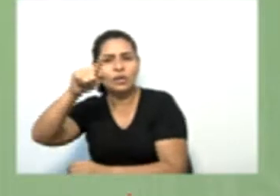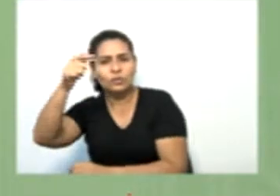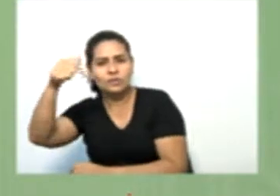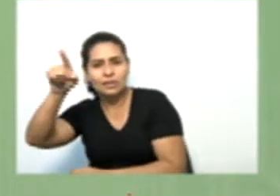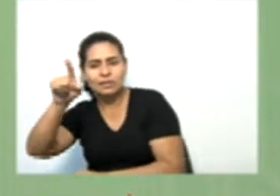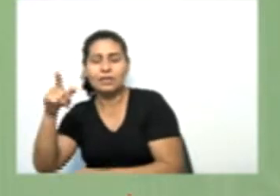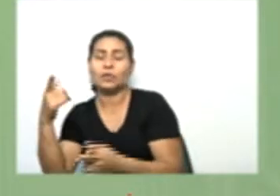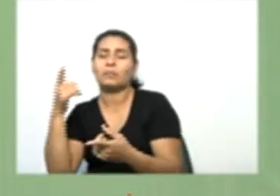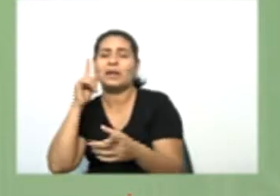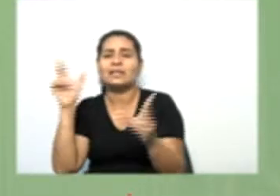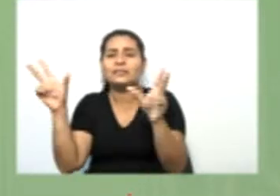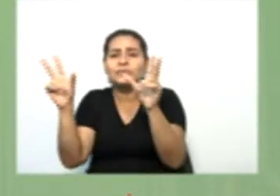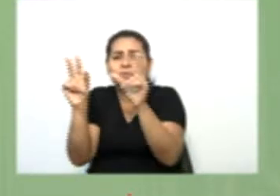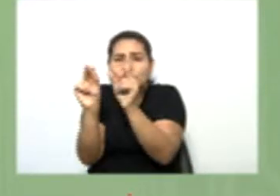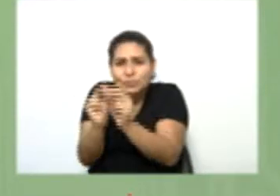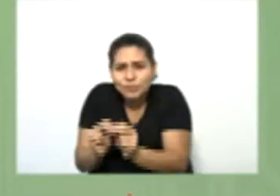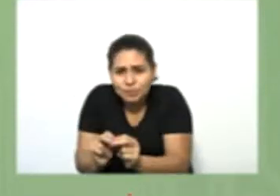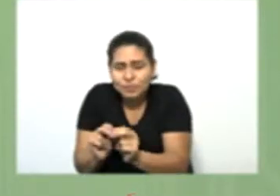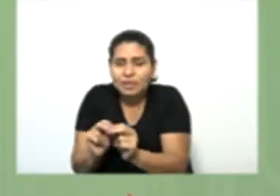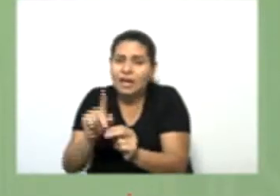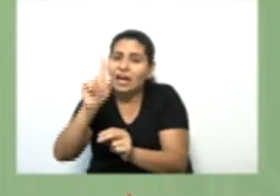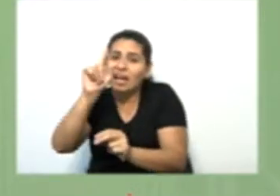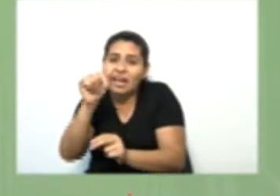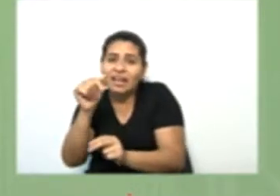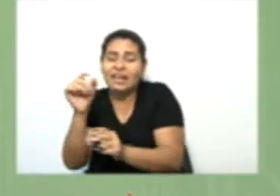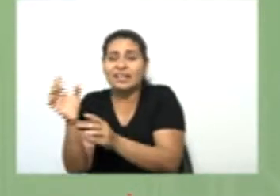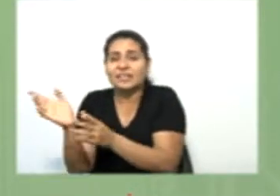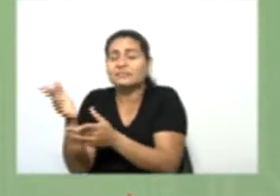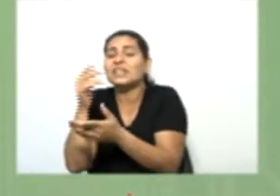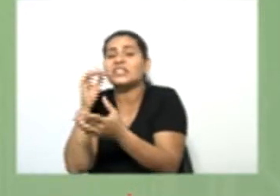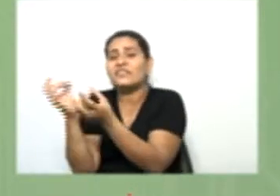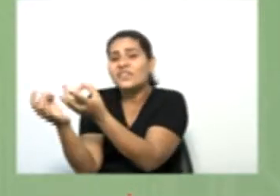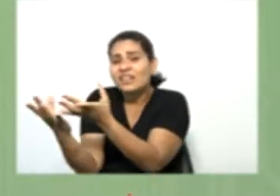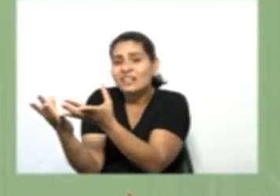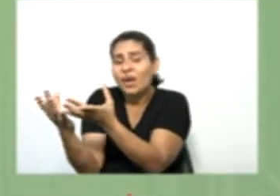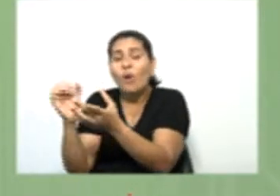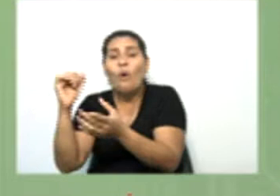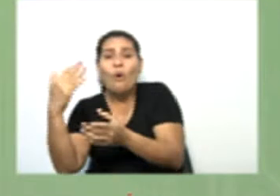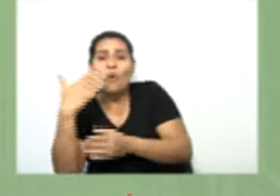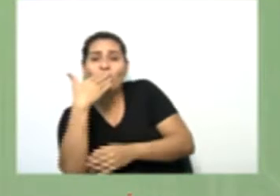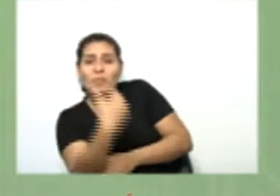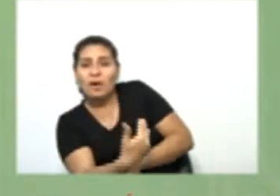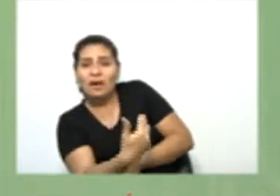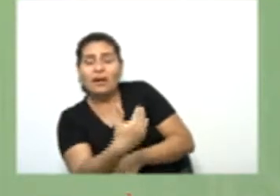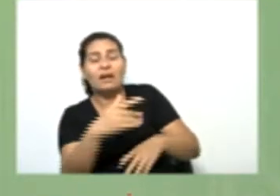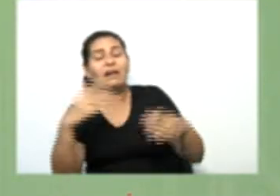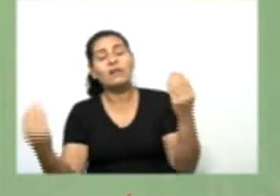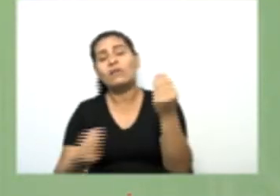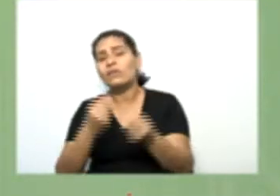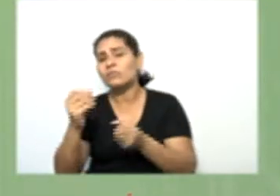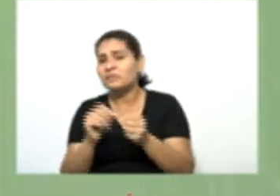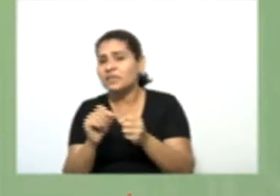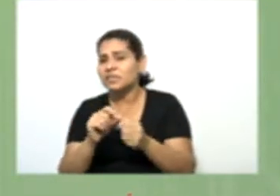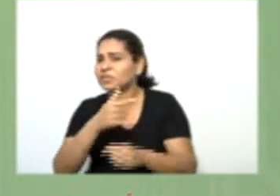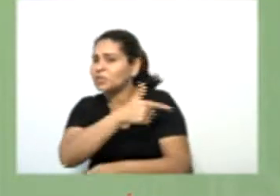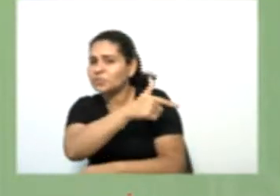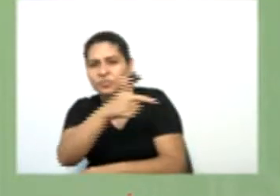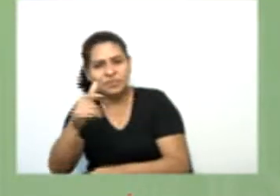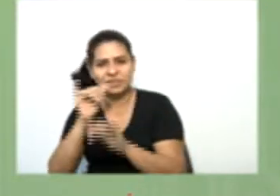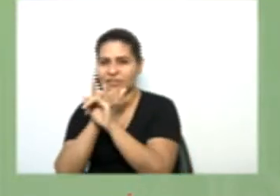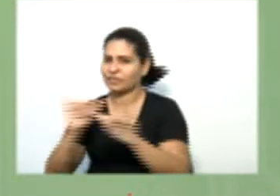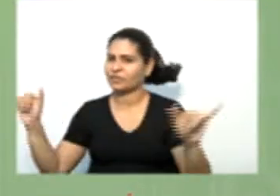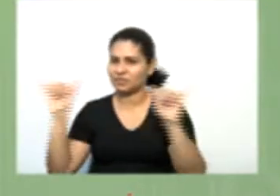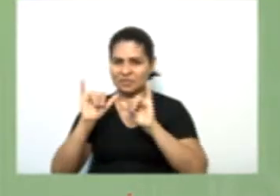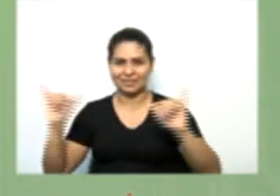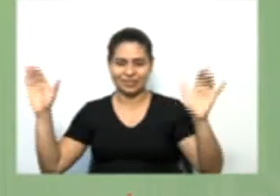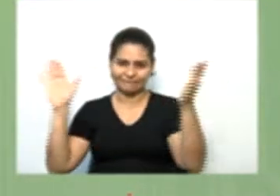se resumiria apenas a lances. Ou então a oferta, gente. Então não haveria